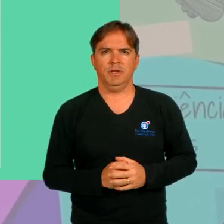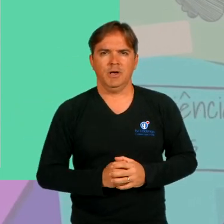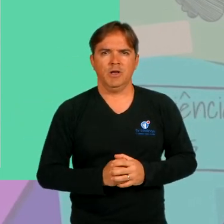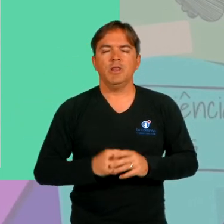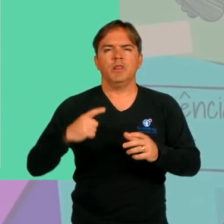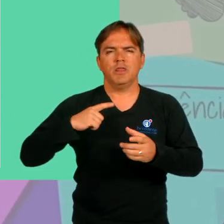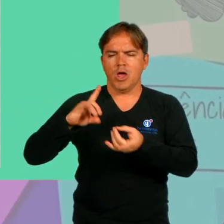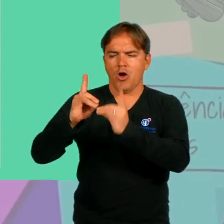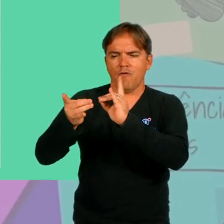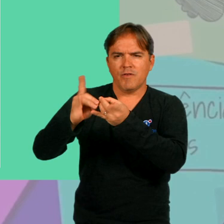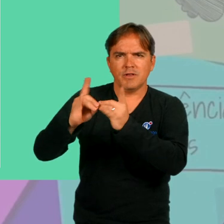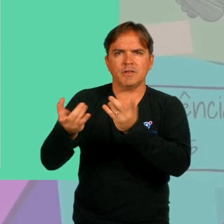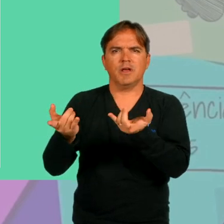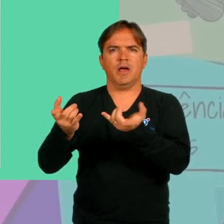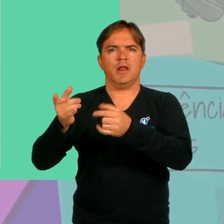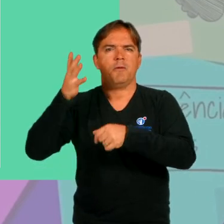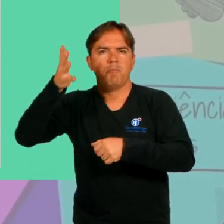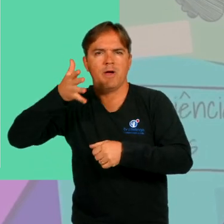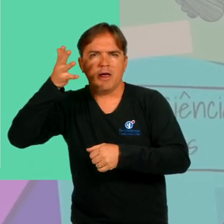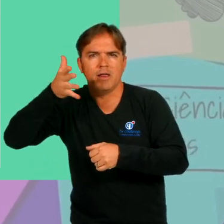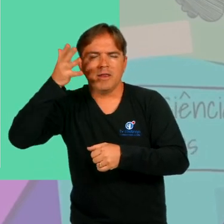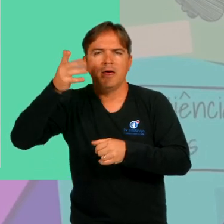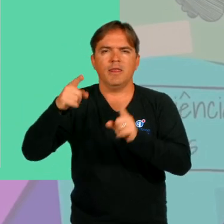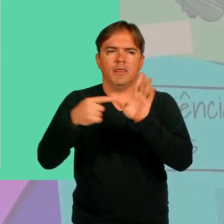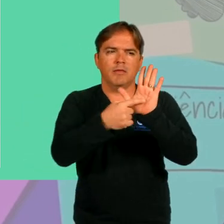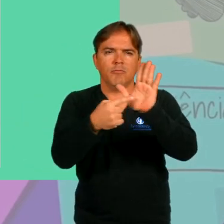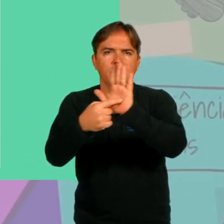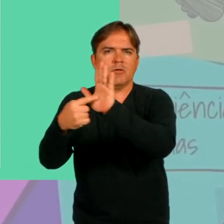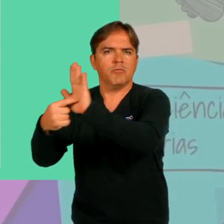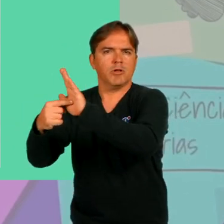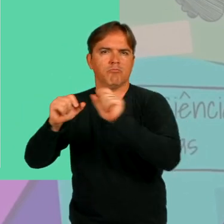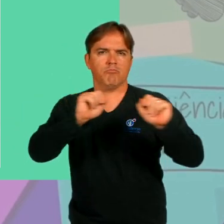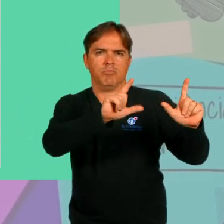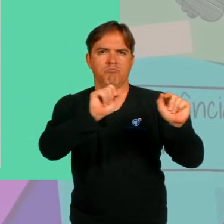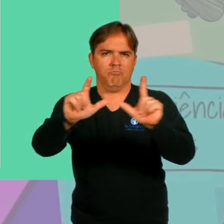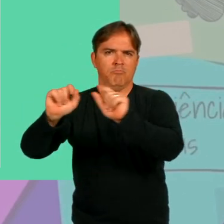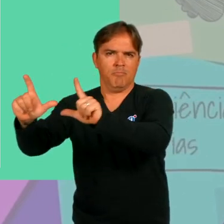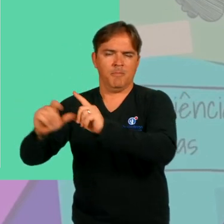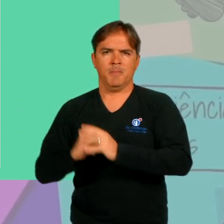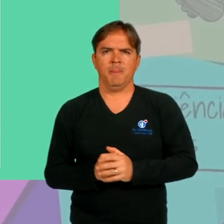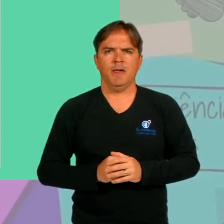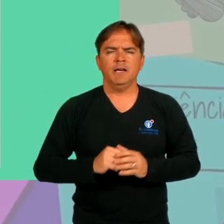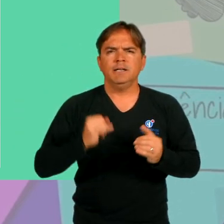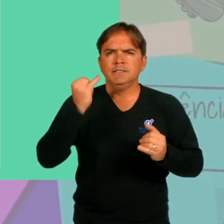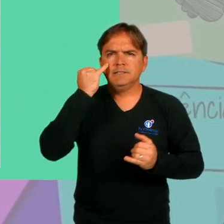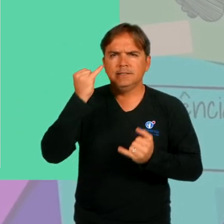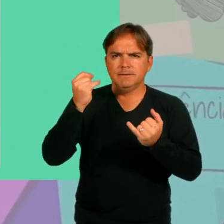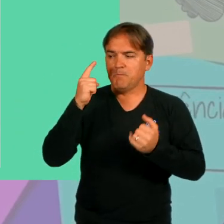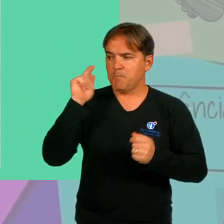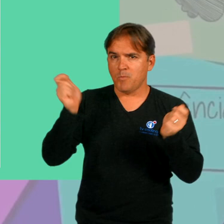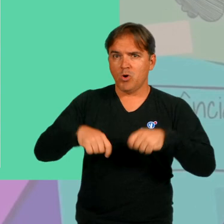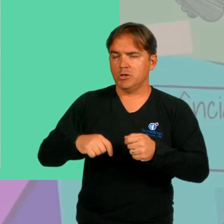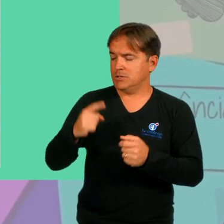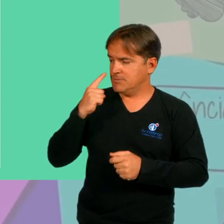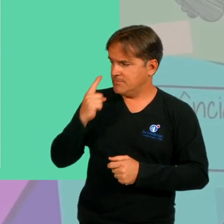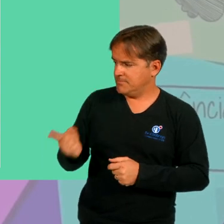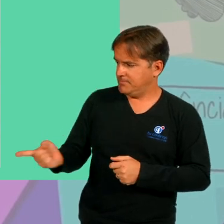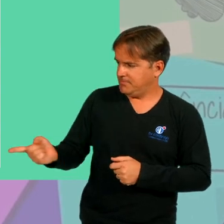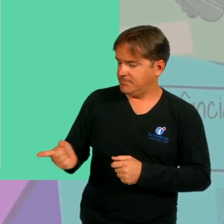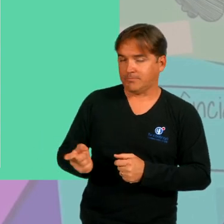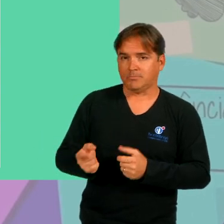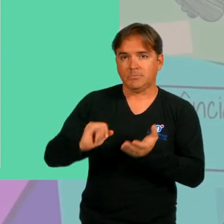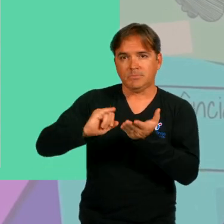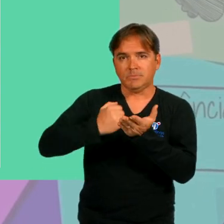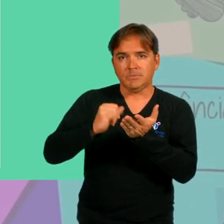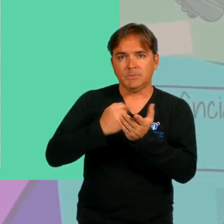oficinas palestras e apresentações artísticas os interessados podem se inscrever no abre ponto aí barra